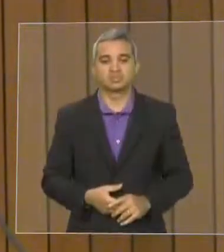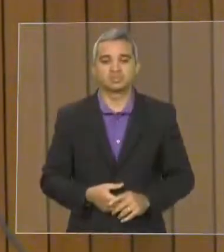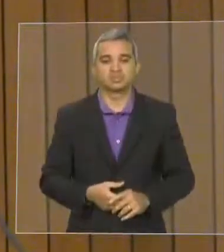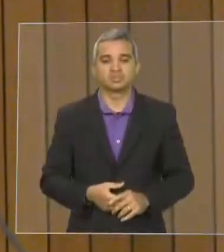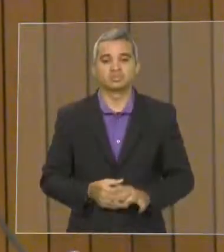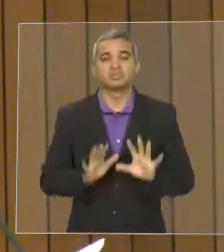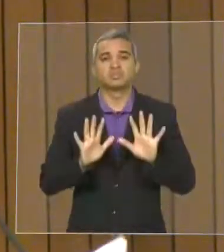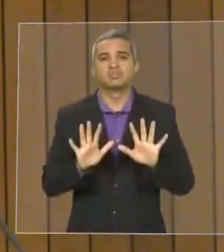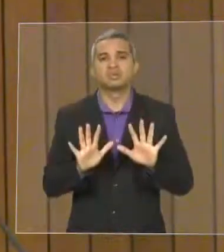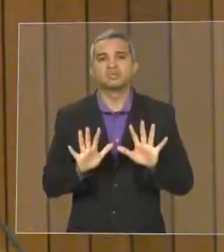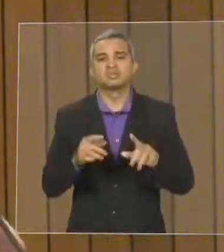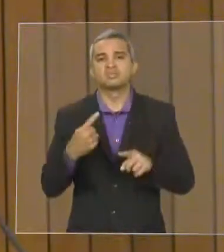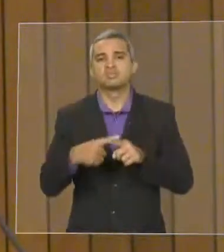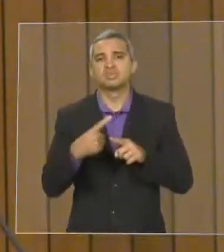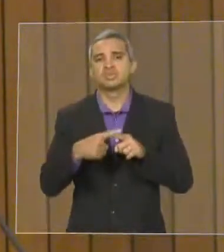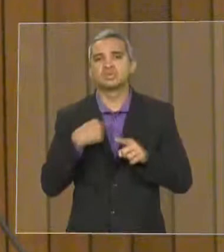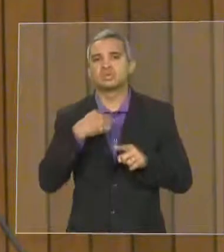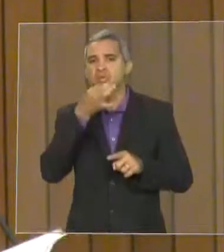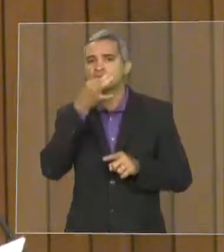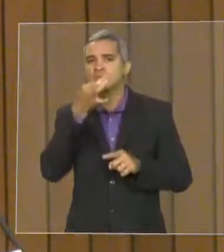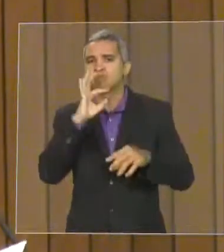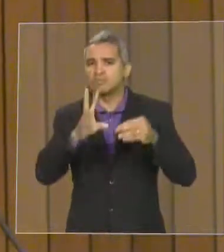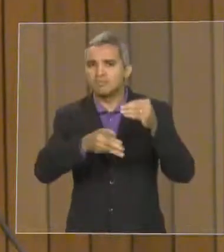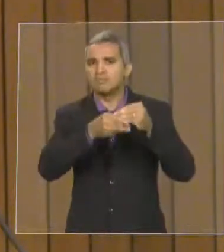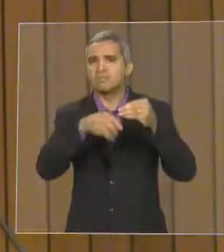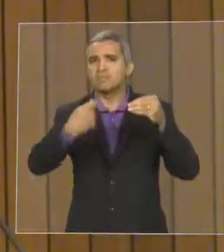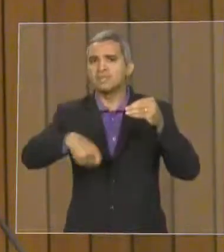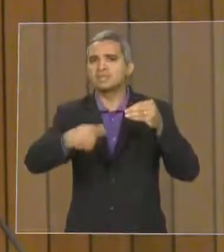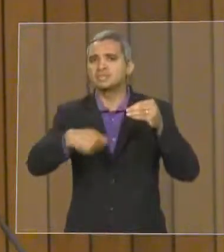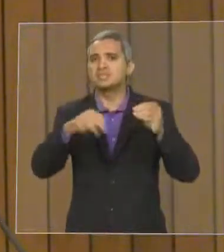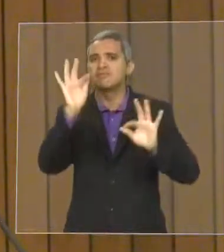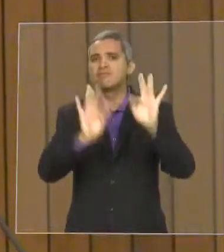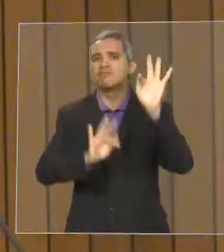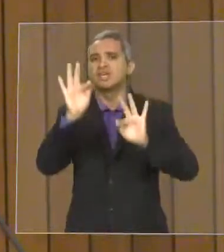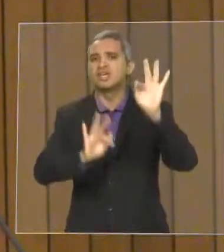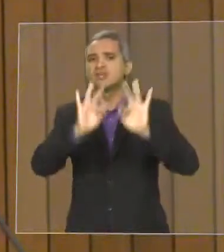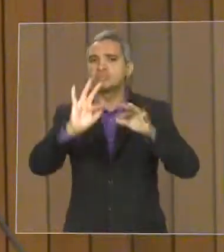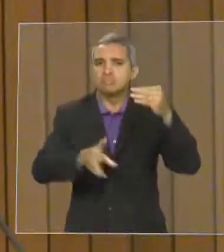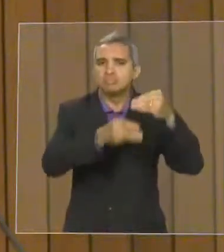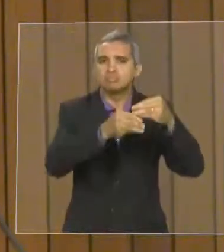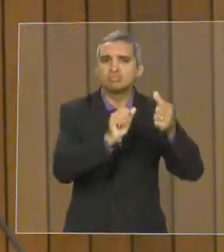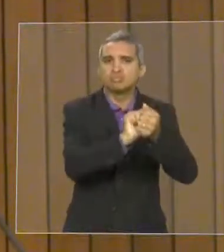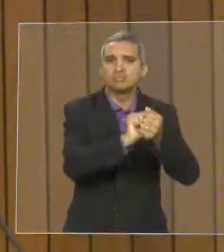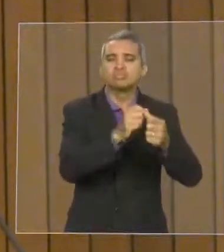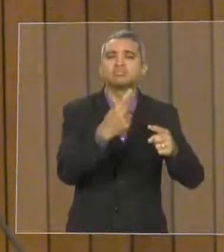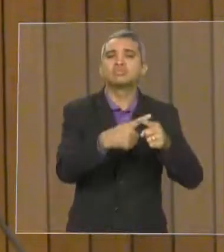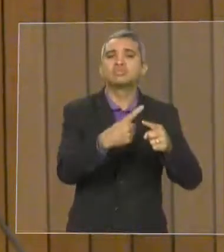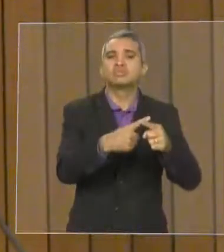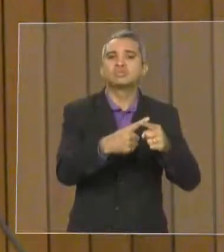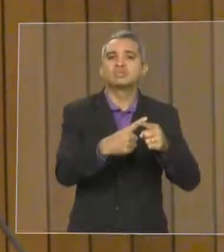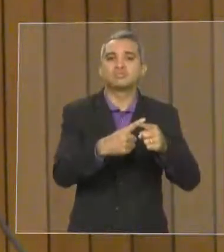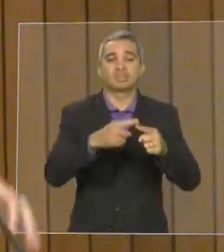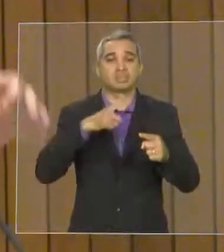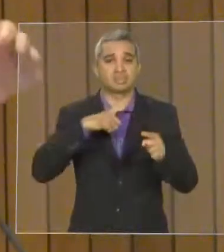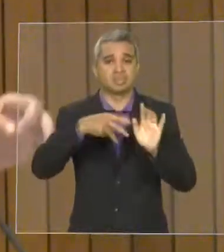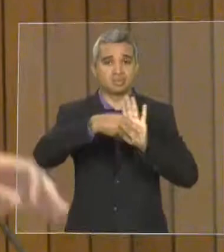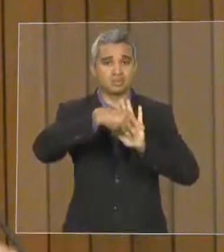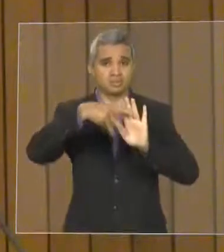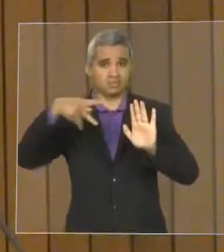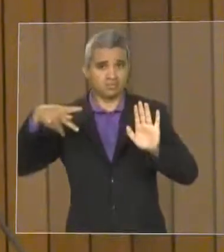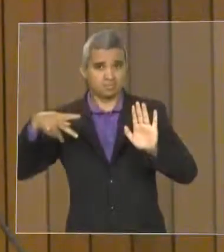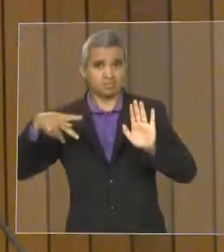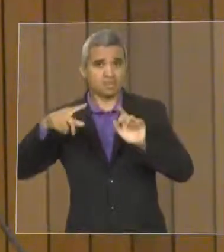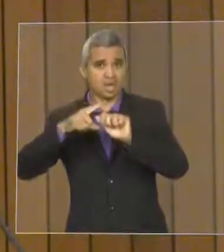a inclusão da FIEMA? Primeiro, porque essa medida provisória, no artigo 1º, trata de forma